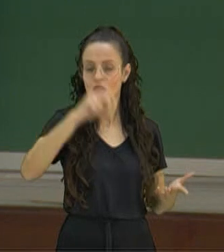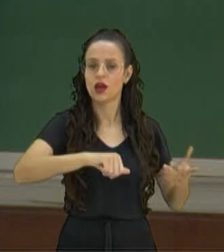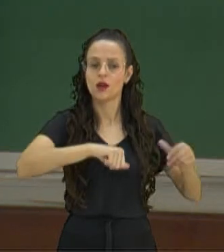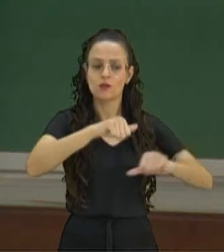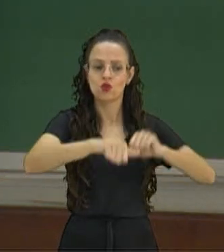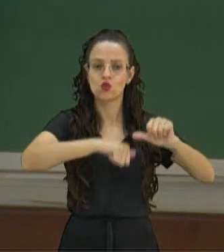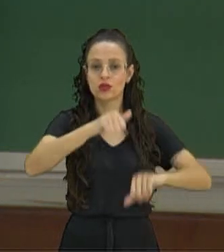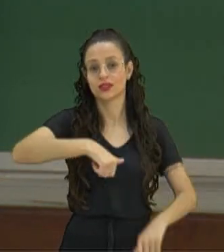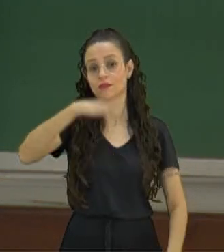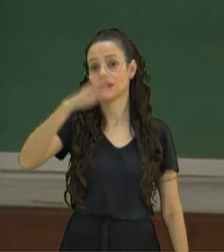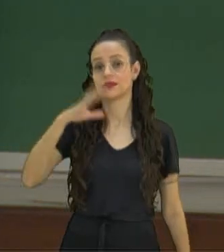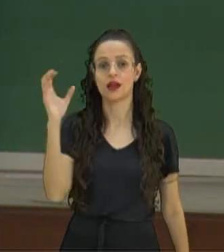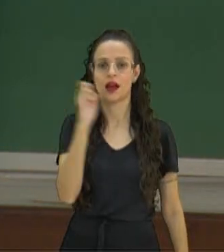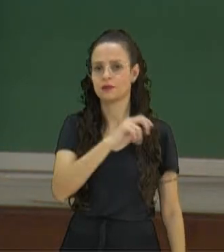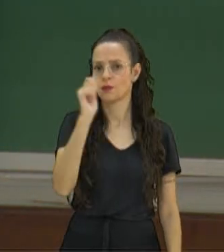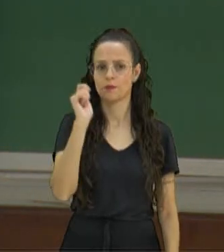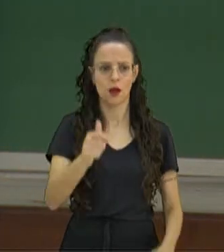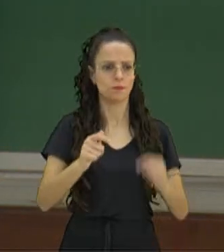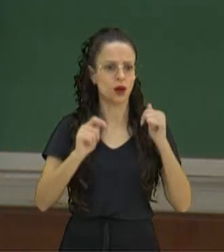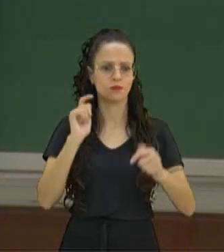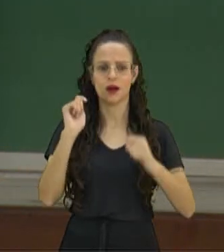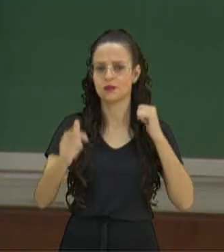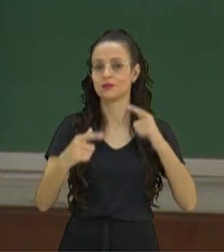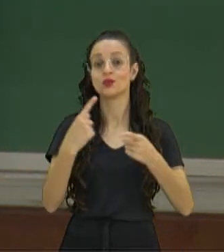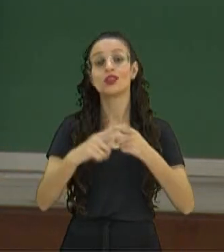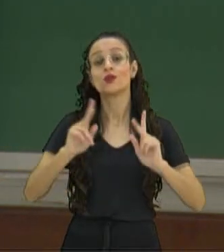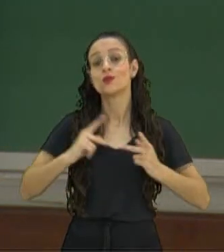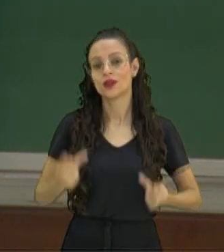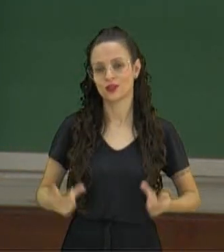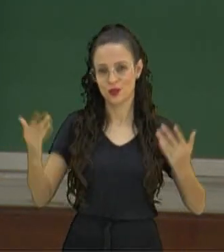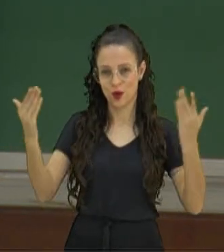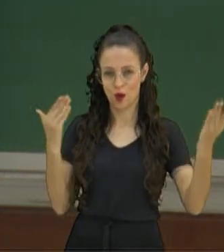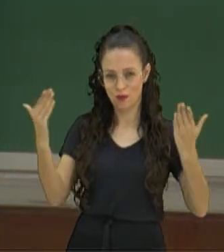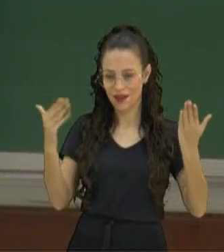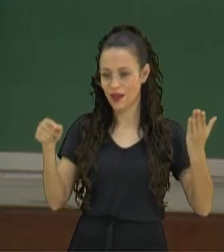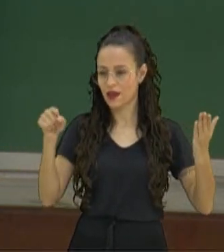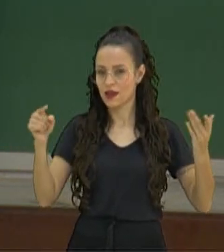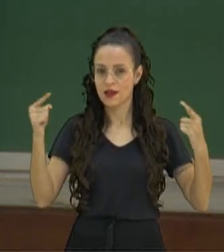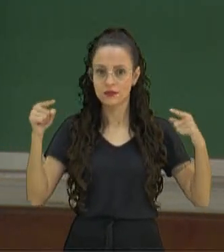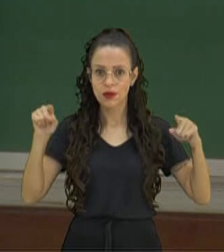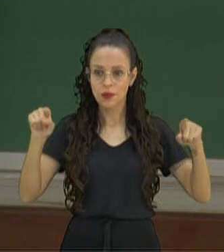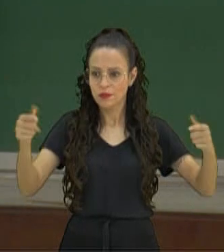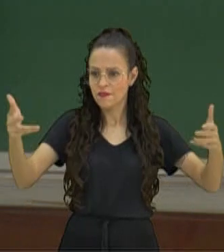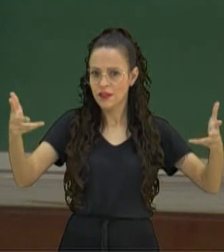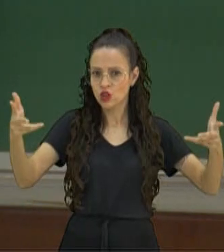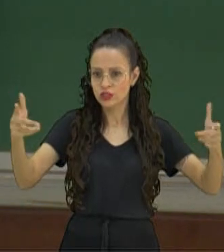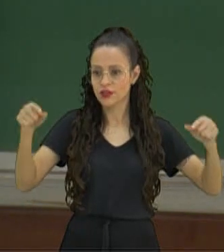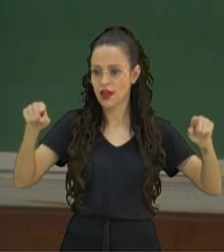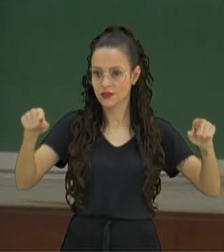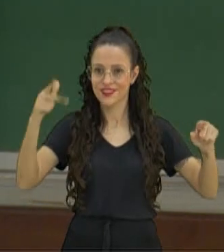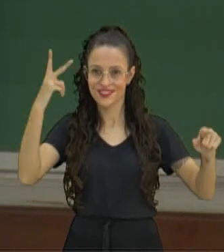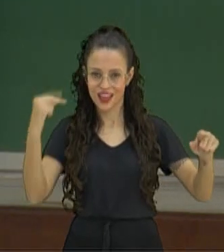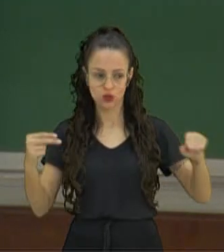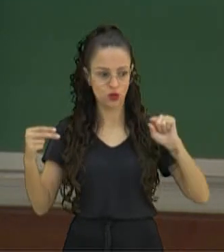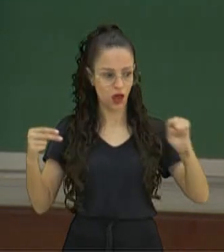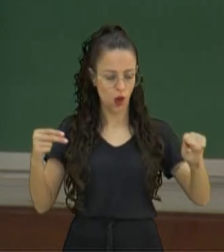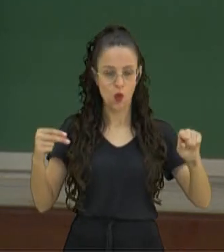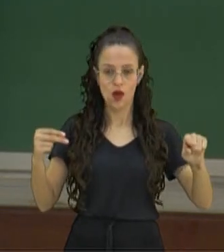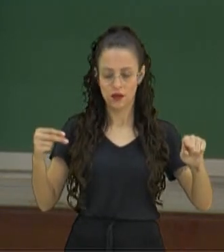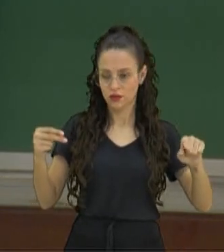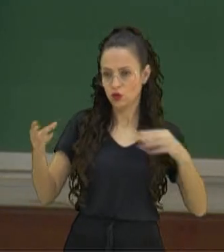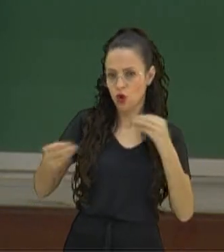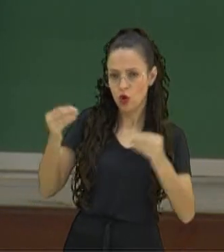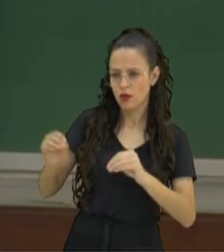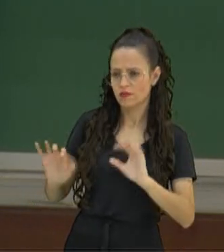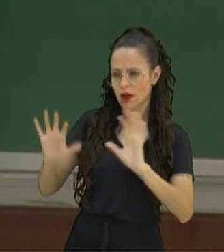mais rápidas, porque é do trabalho humano. Se eu comparar com a velocidade com que mudam as paisagens naturais a partir